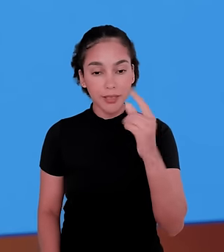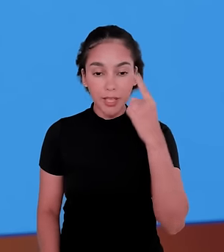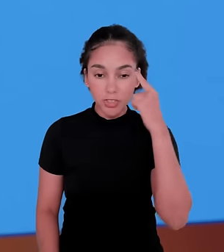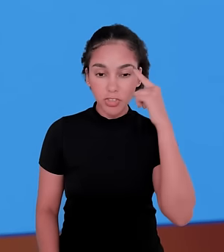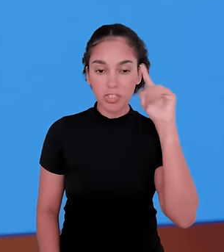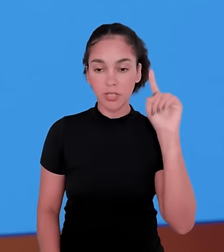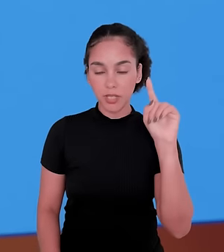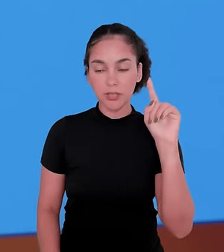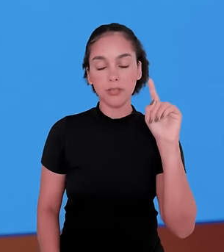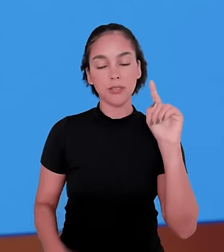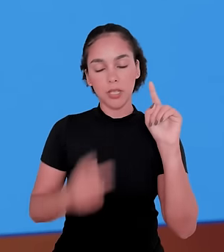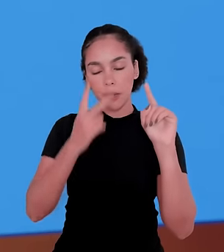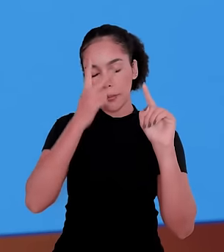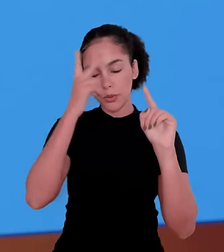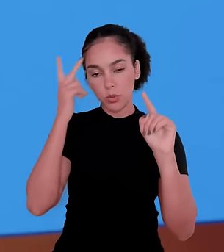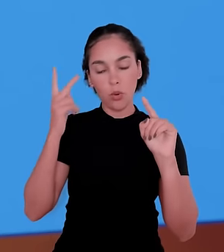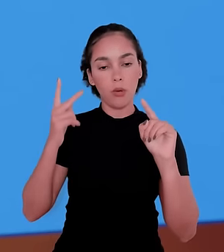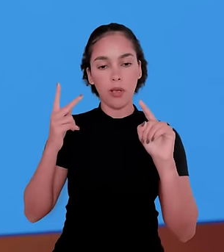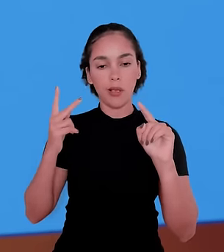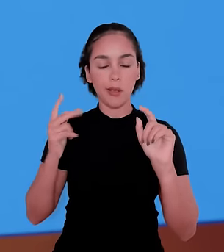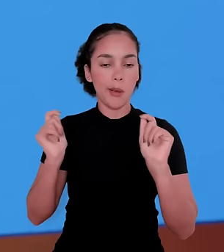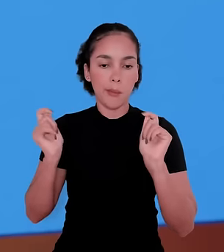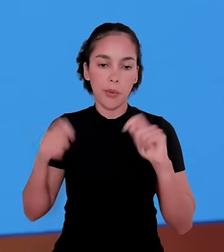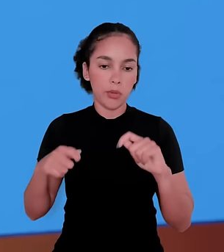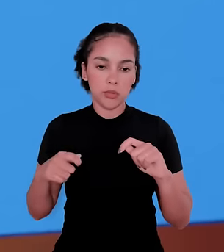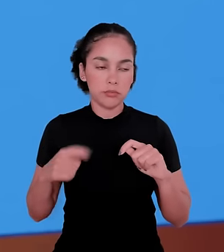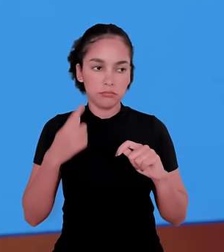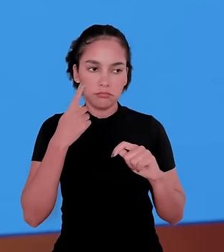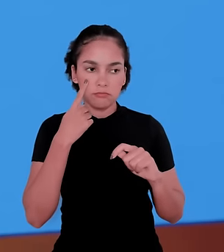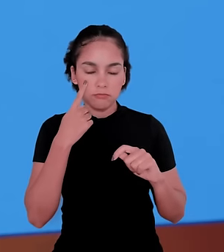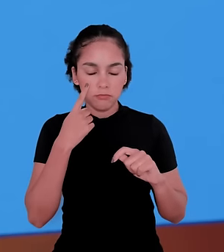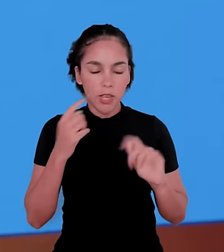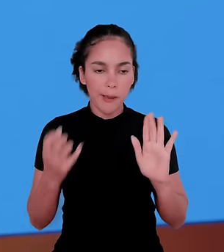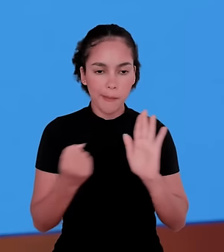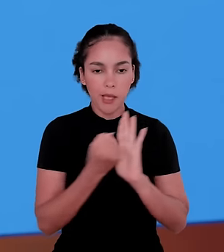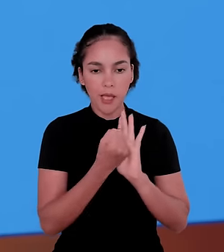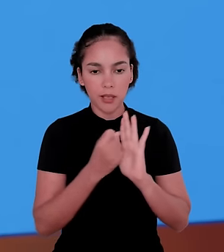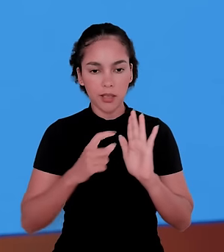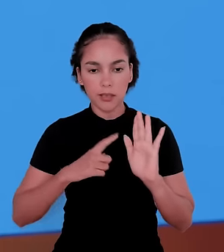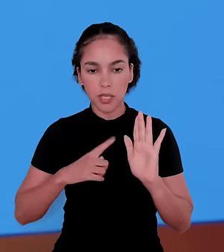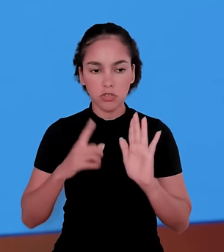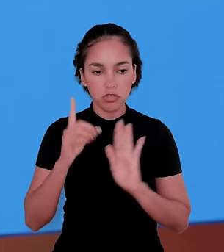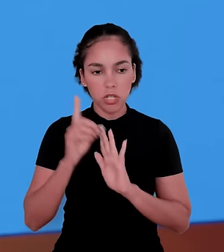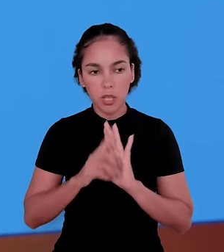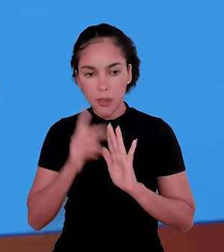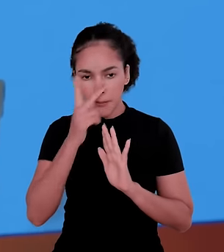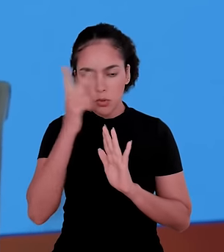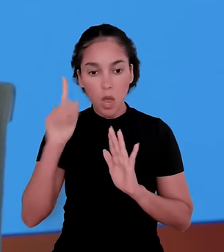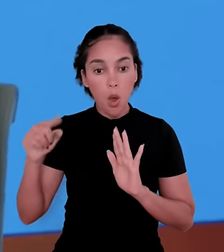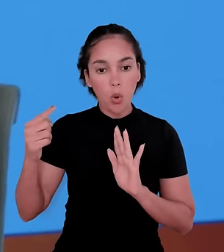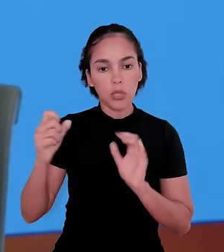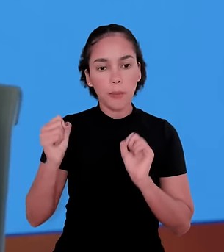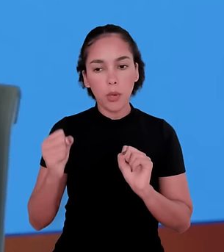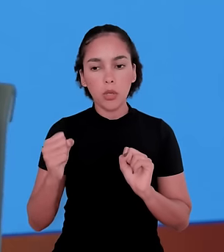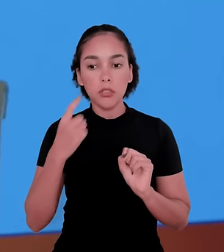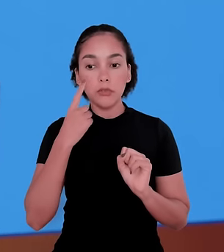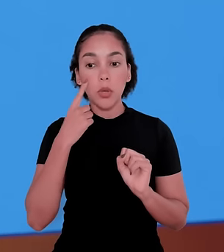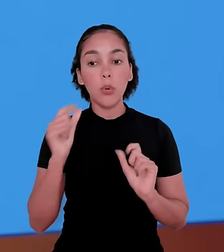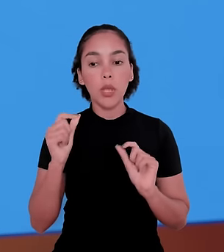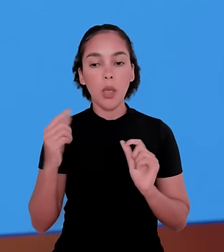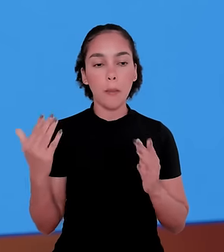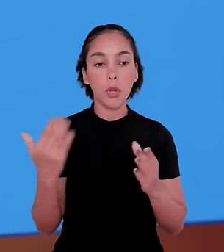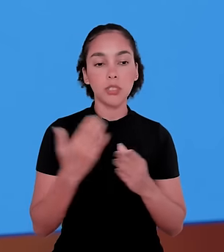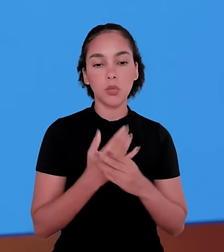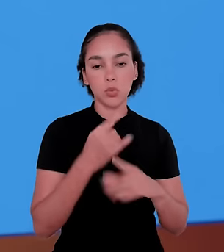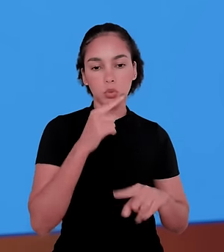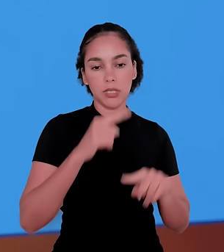lesado por aquela marca tá sendo vigorada né tendo direito e tudo mais eh e entrar com que a gente chama de processo